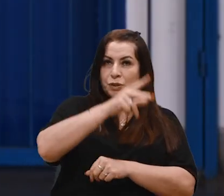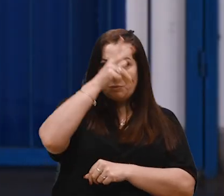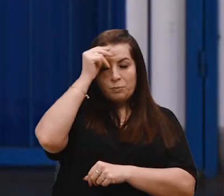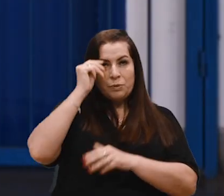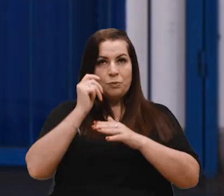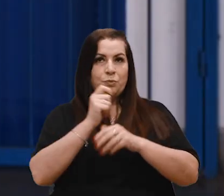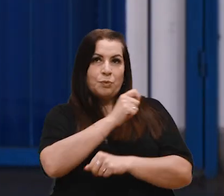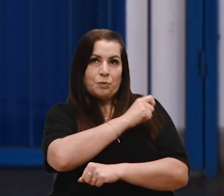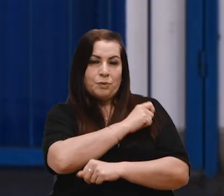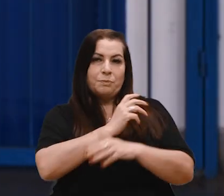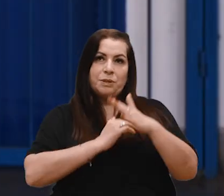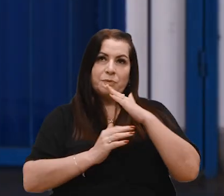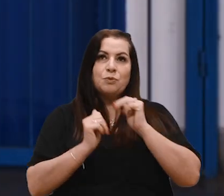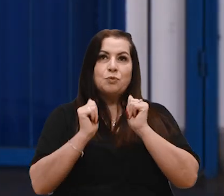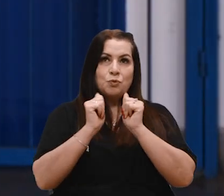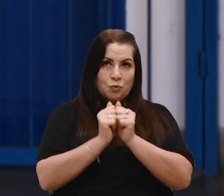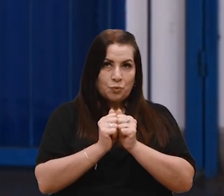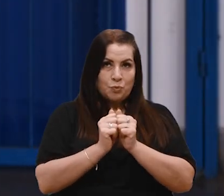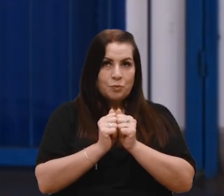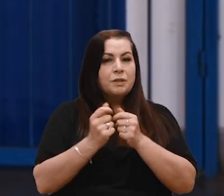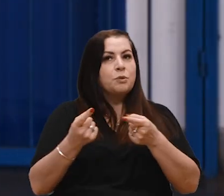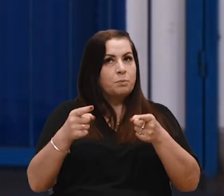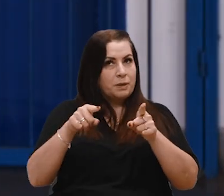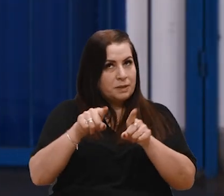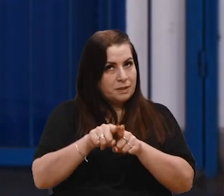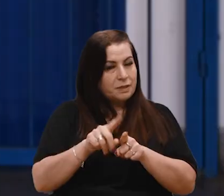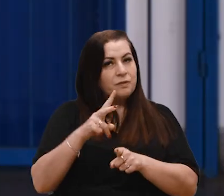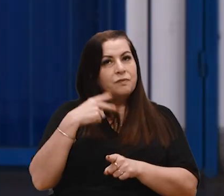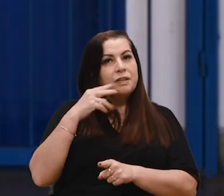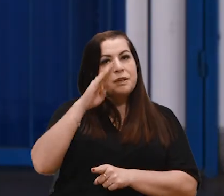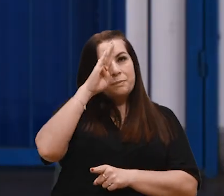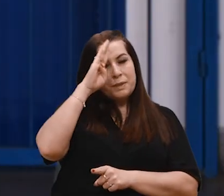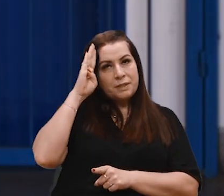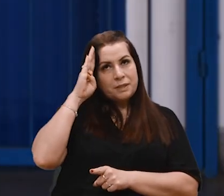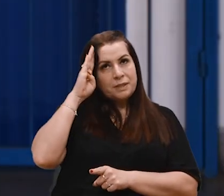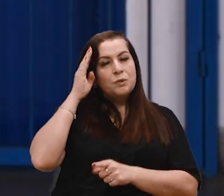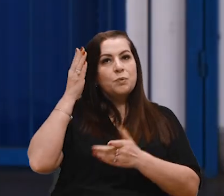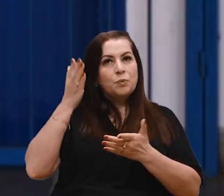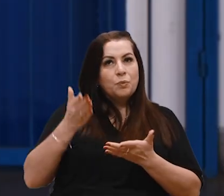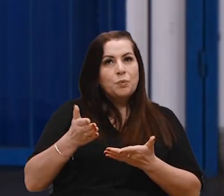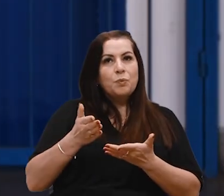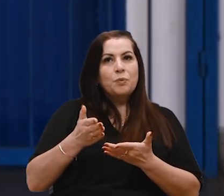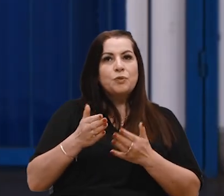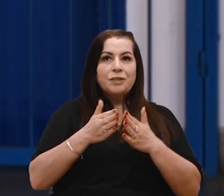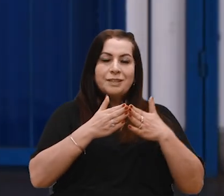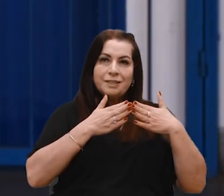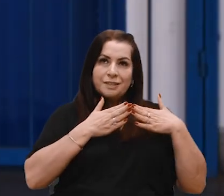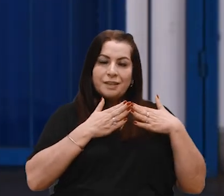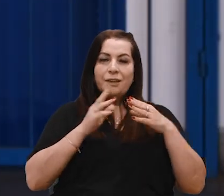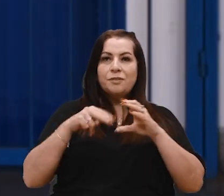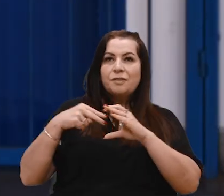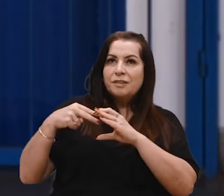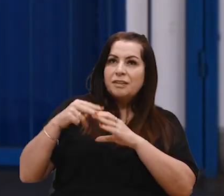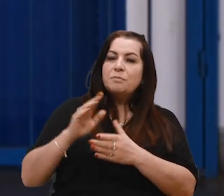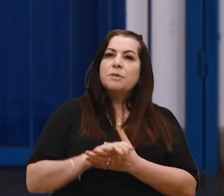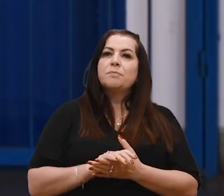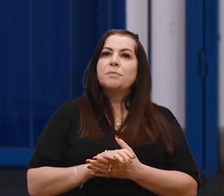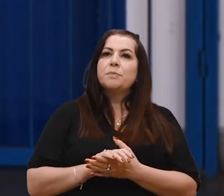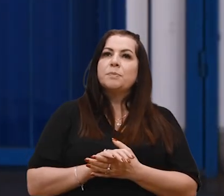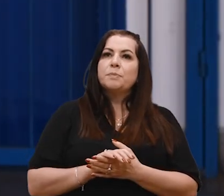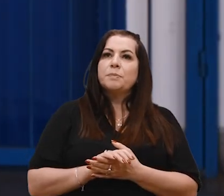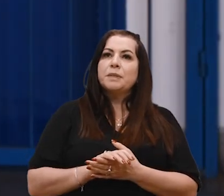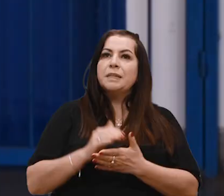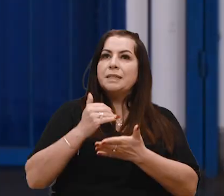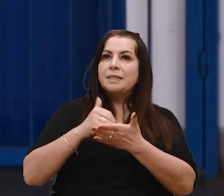ao Dia Municipal do Estudante Imigrante. Mas, junto com ela, tem um parceiro, que é o vereador Bressan, atualmente licenciado da